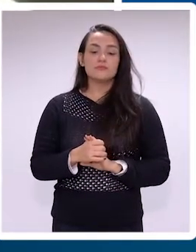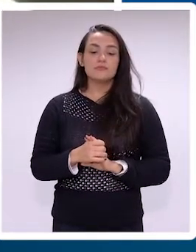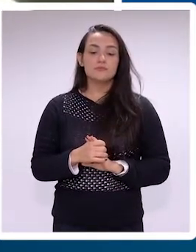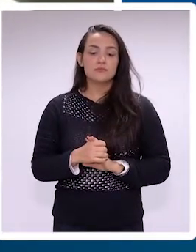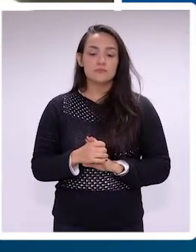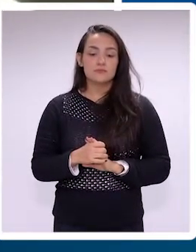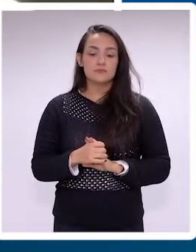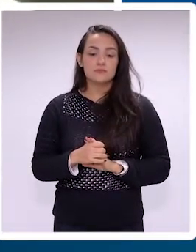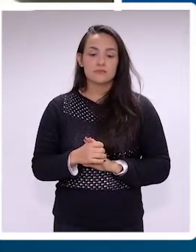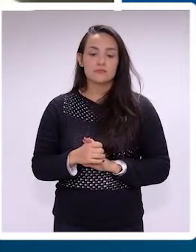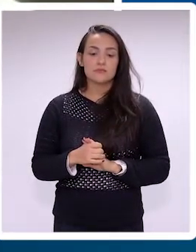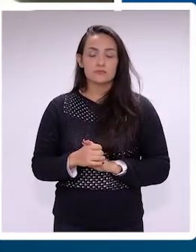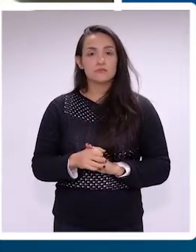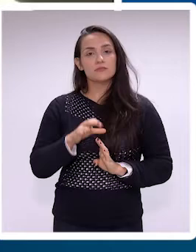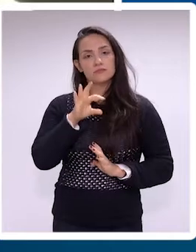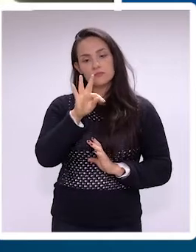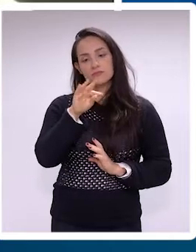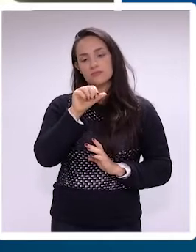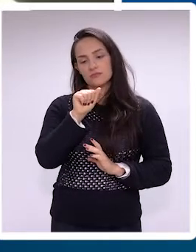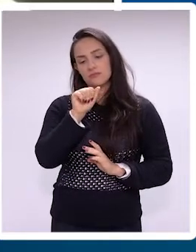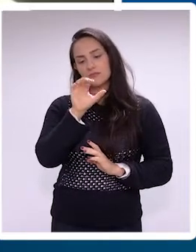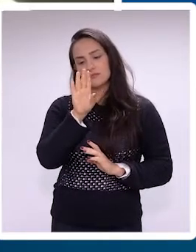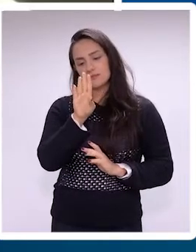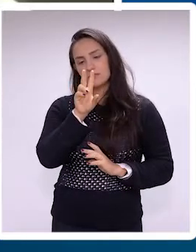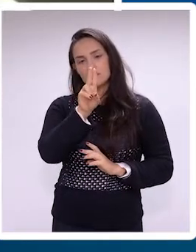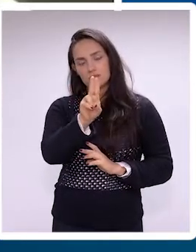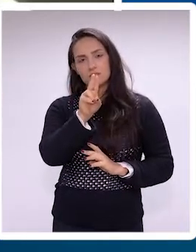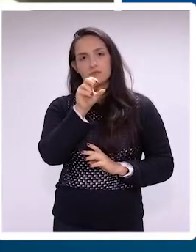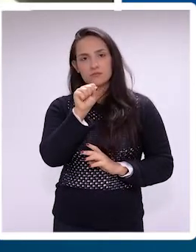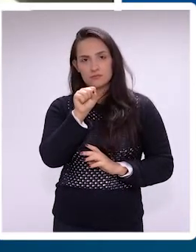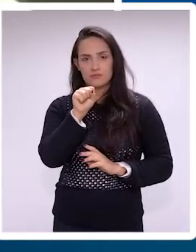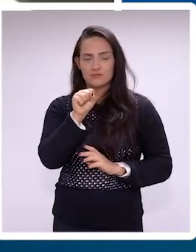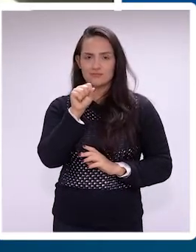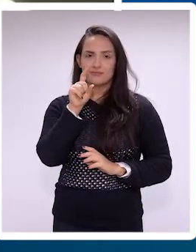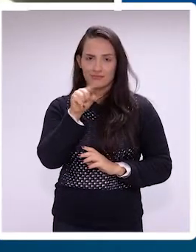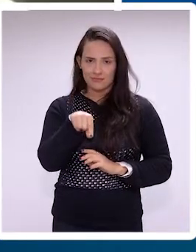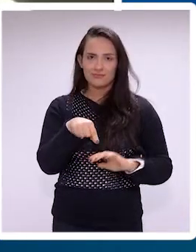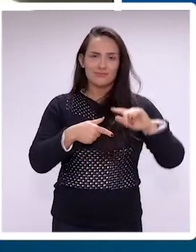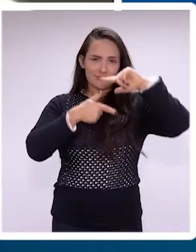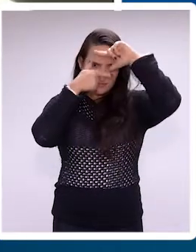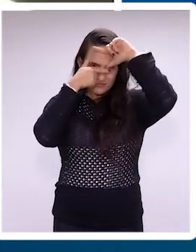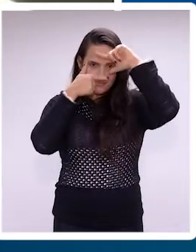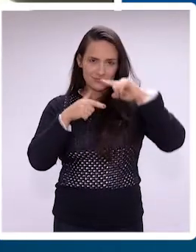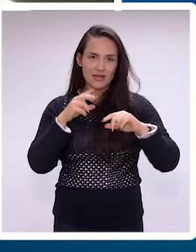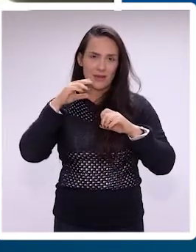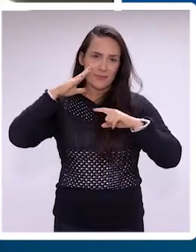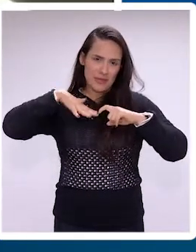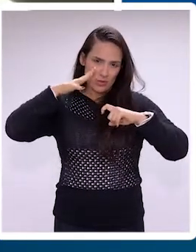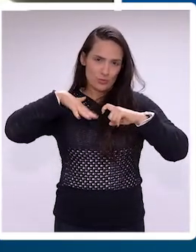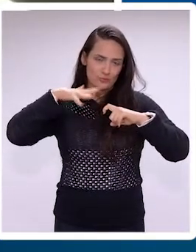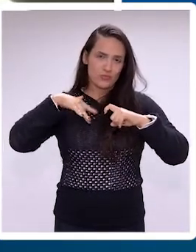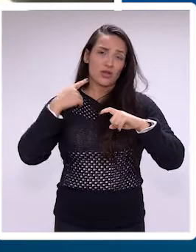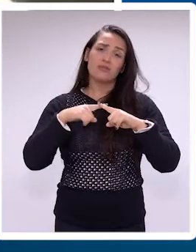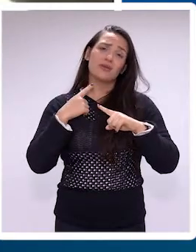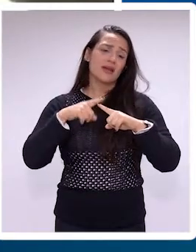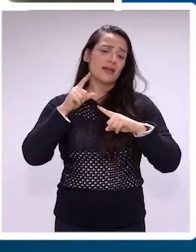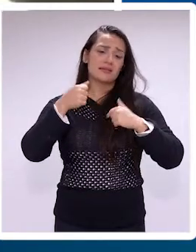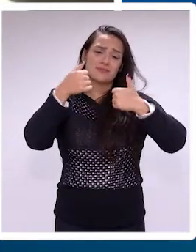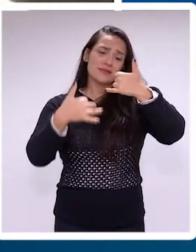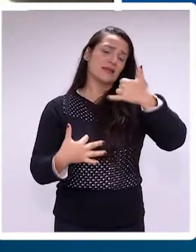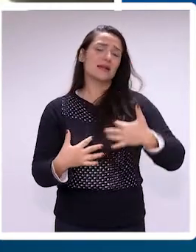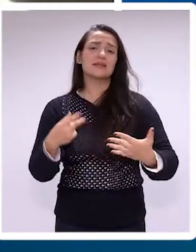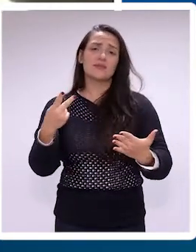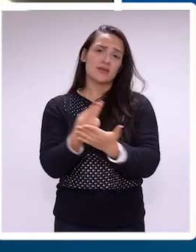são tabus e, na verdade, são explicações inadequadas e que terminam, em vez de auxiliar a pessoa,